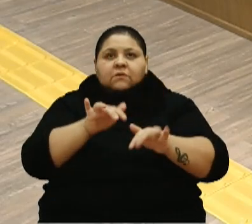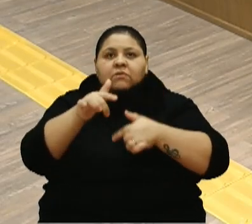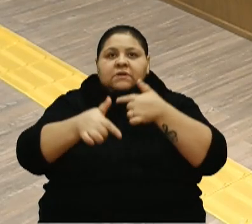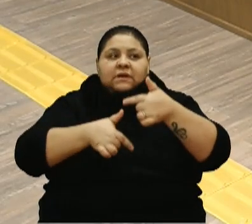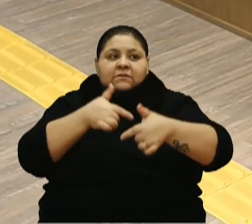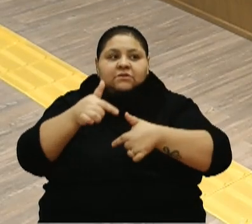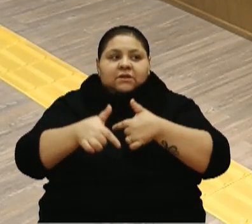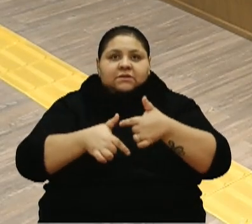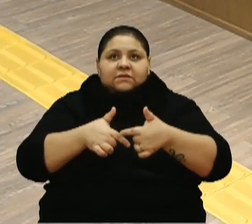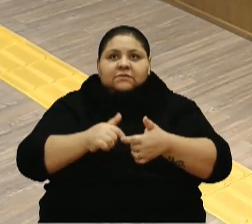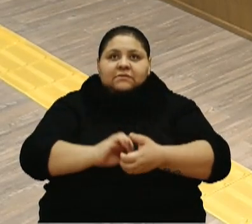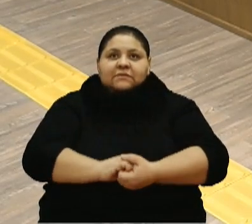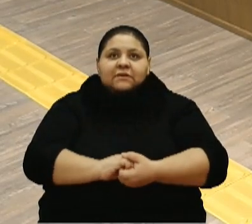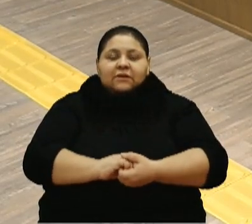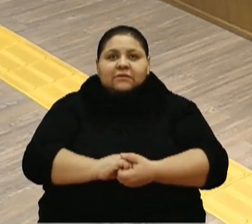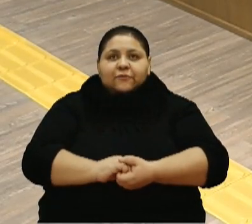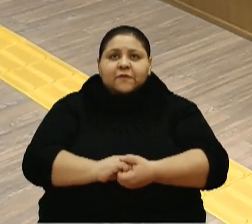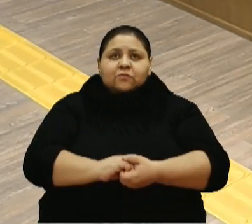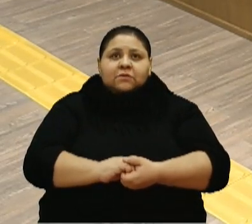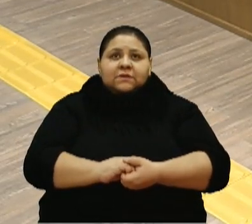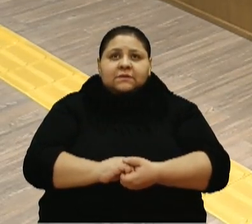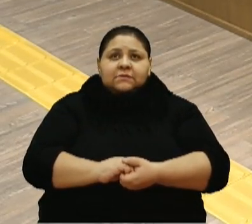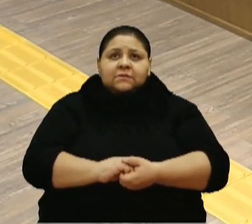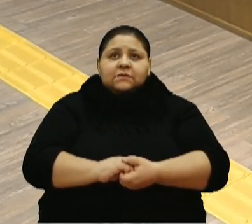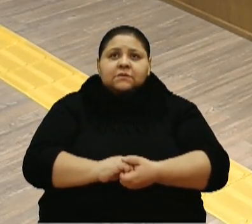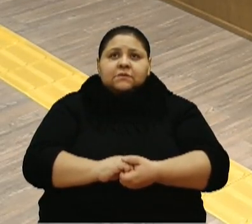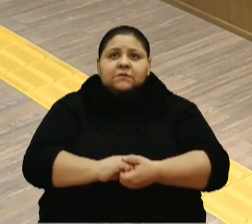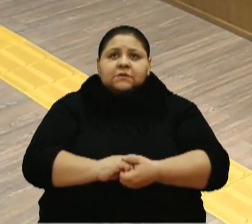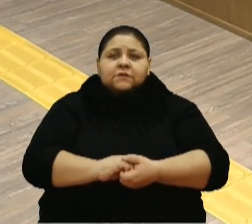trabalhos. Preciso nominar todos os presentes.